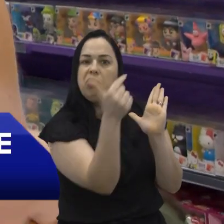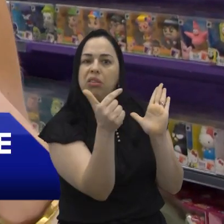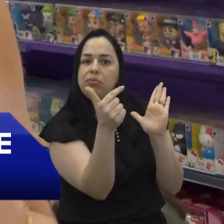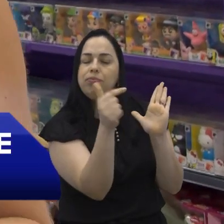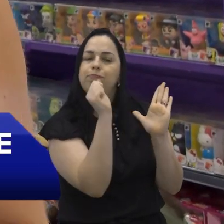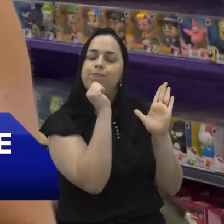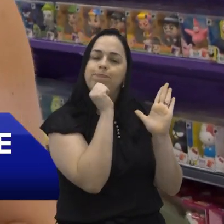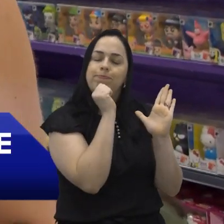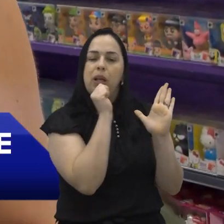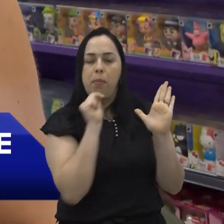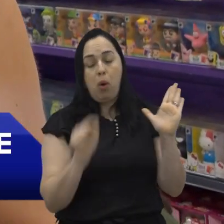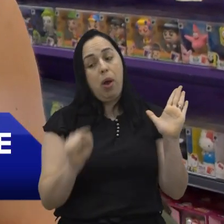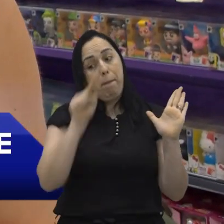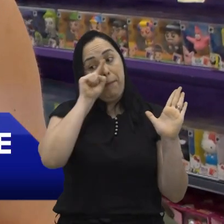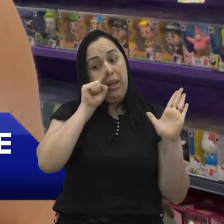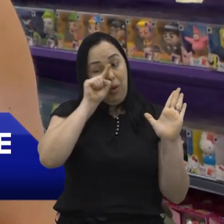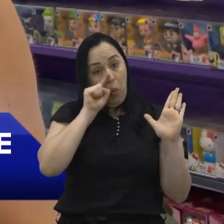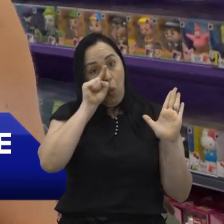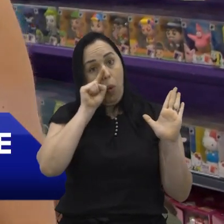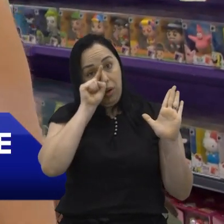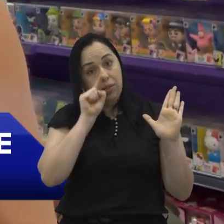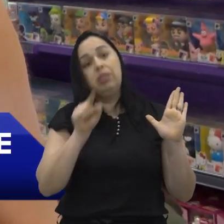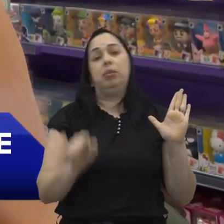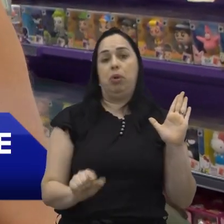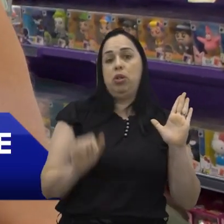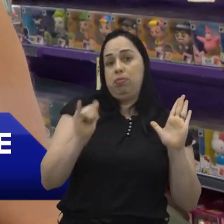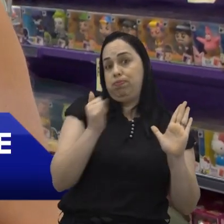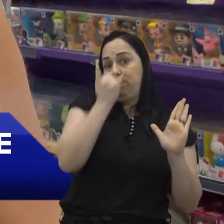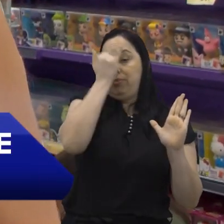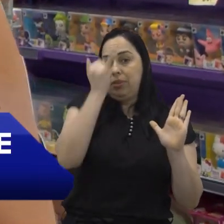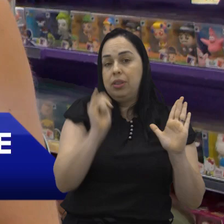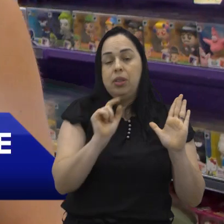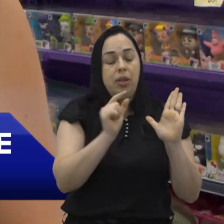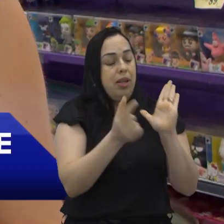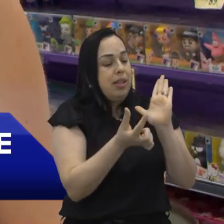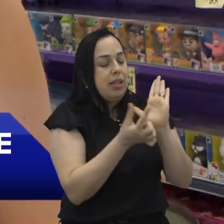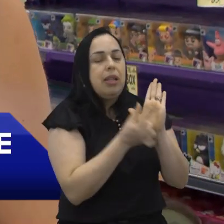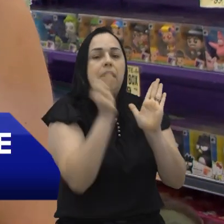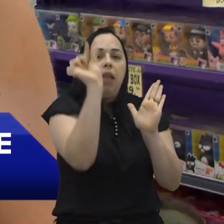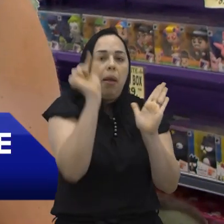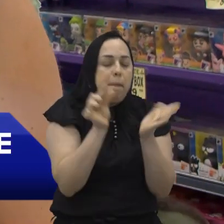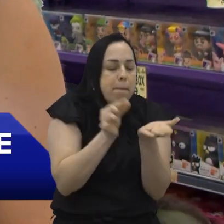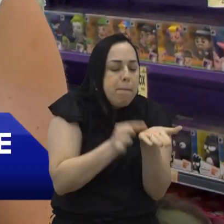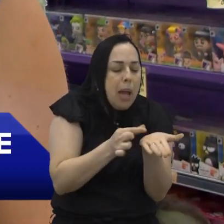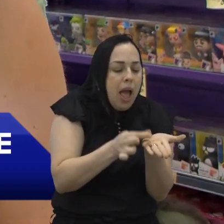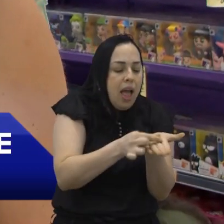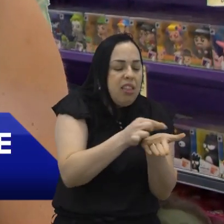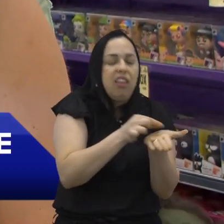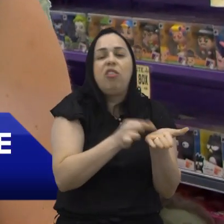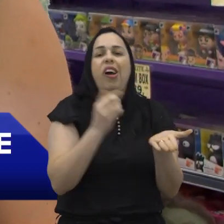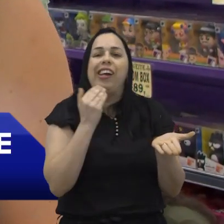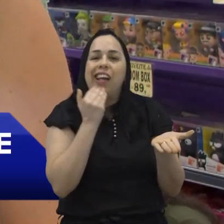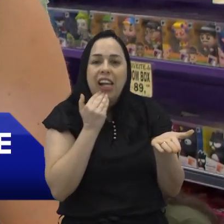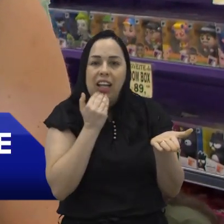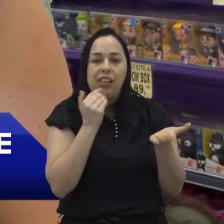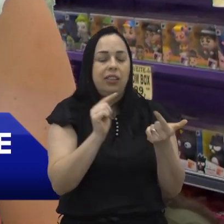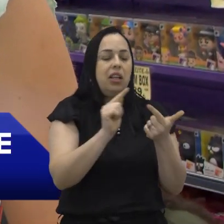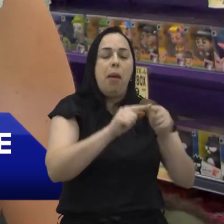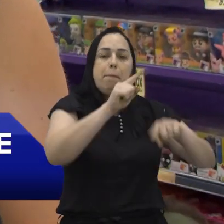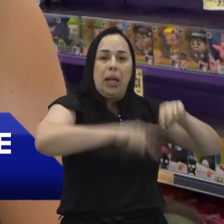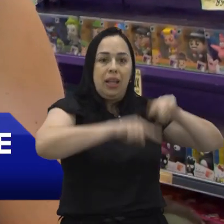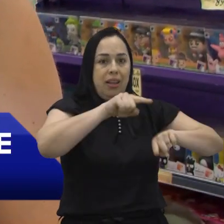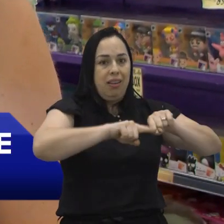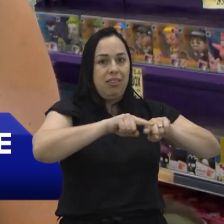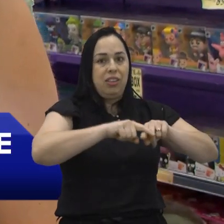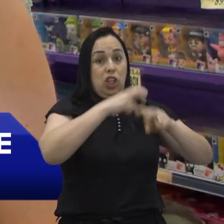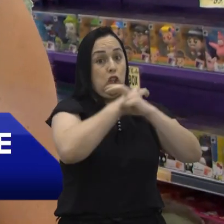Inmetro, você pode estar colocando em risco algumas situações com seus filhos, que pode conter peças, né, mal acabadas,